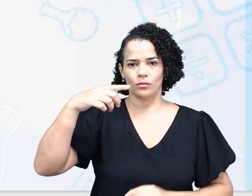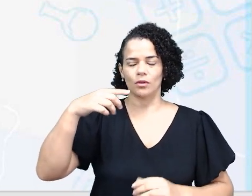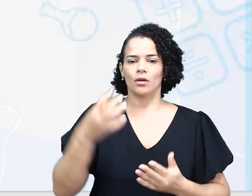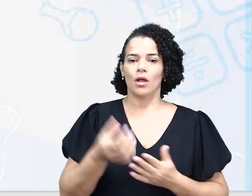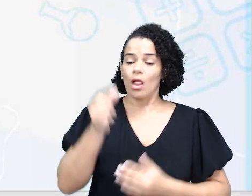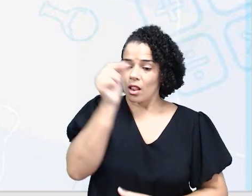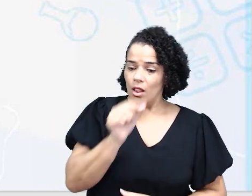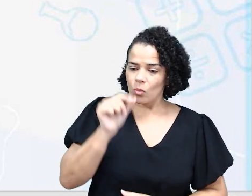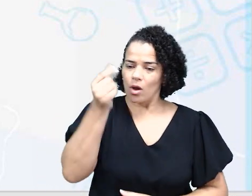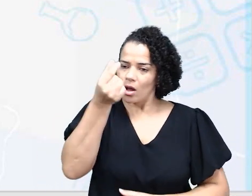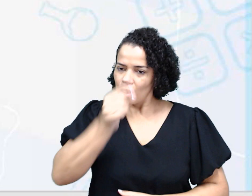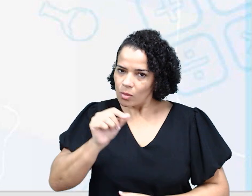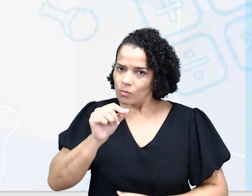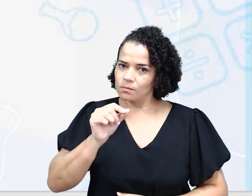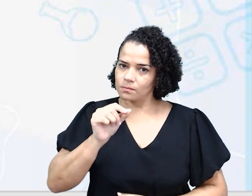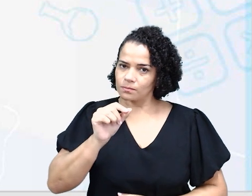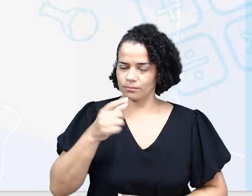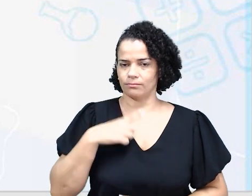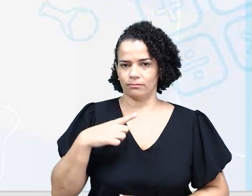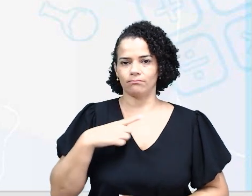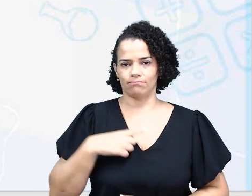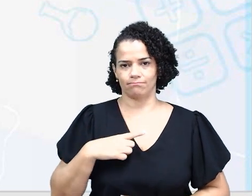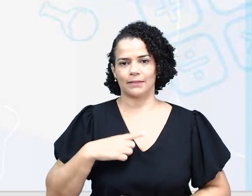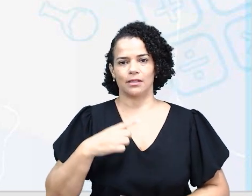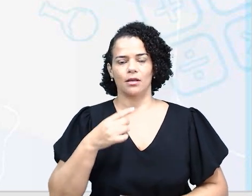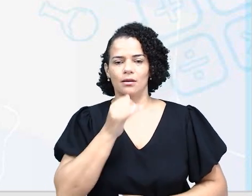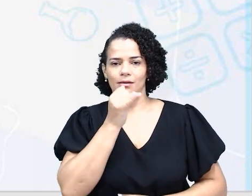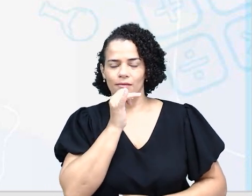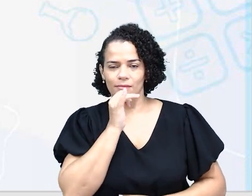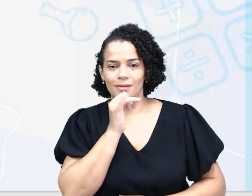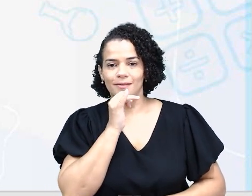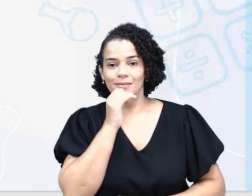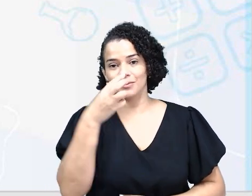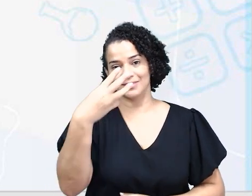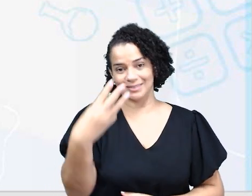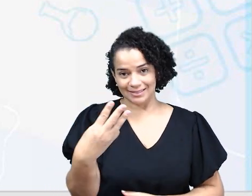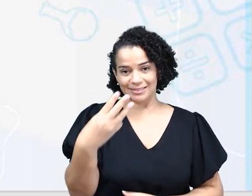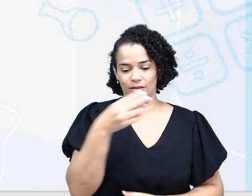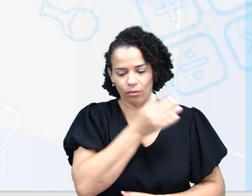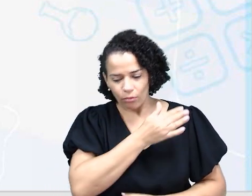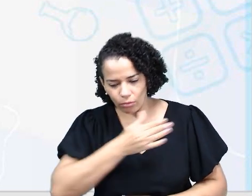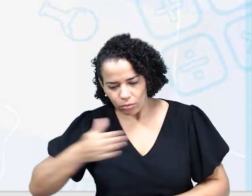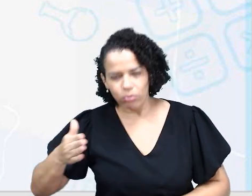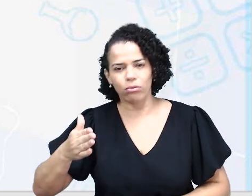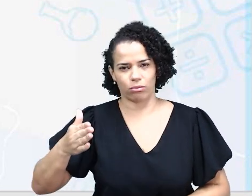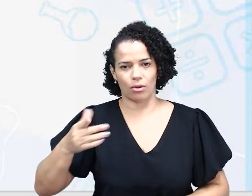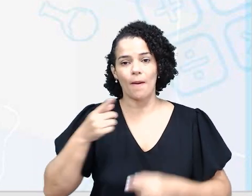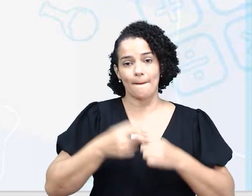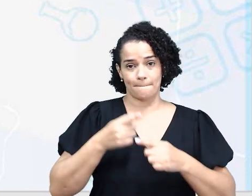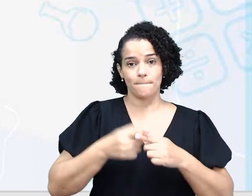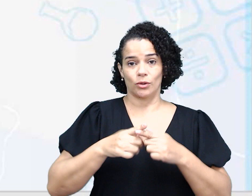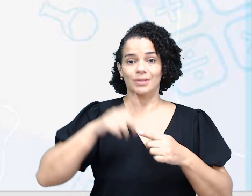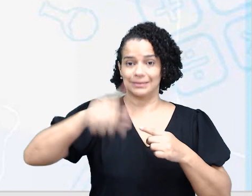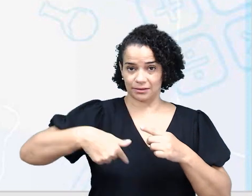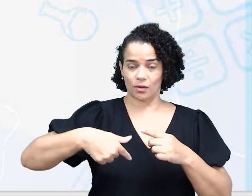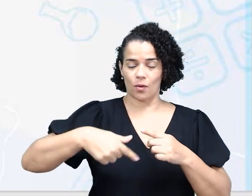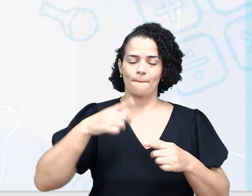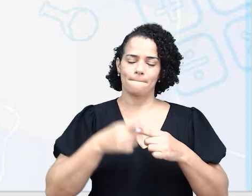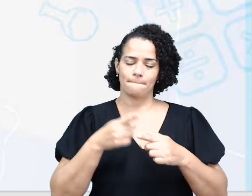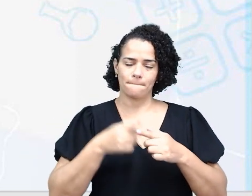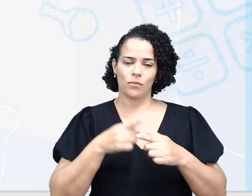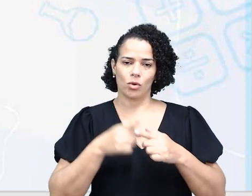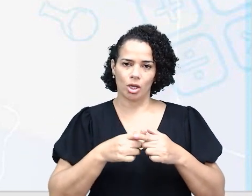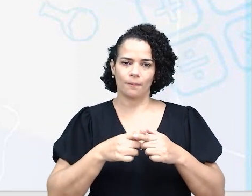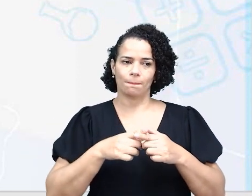lua. E aí eu tenho exemplos de 3 sequências recursivas. E por que elas são recursivas?